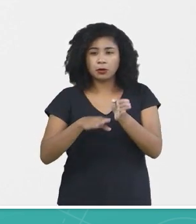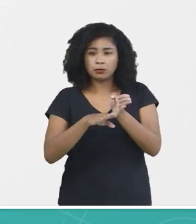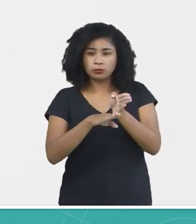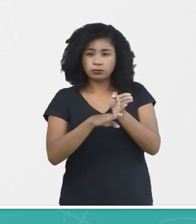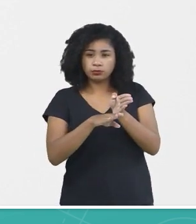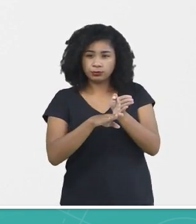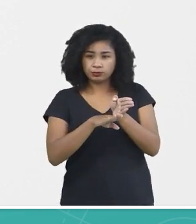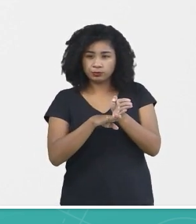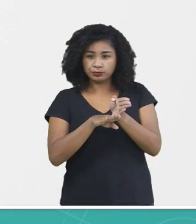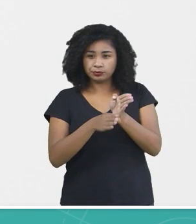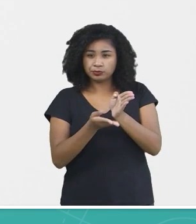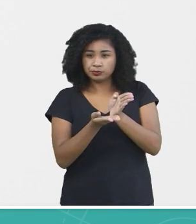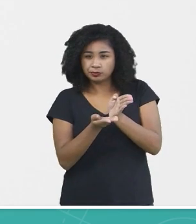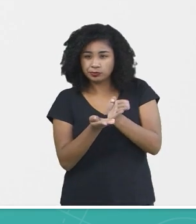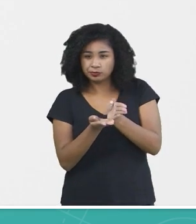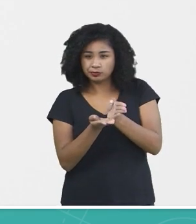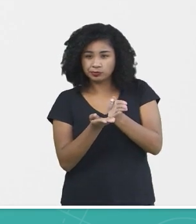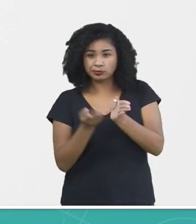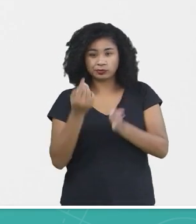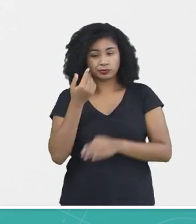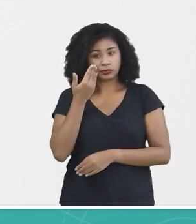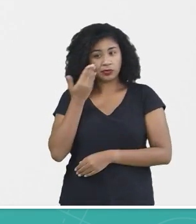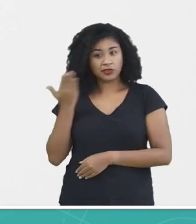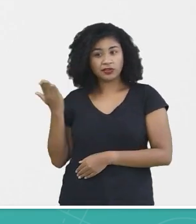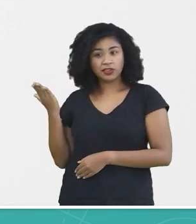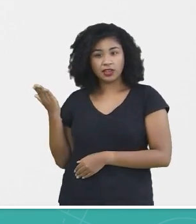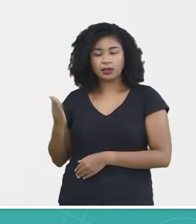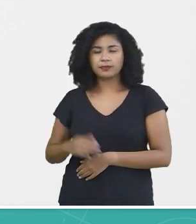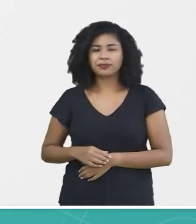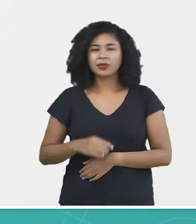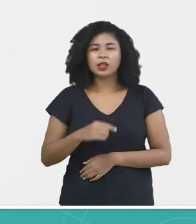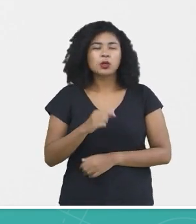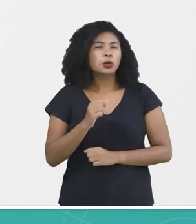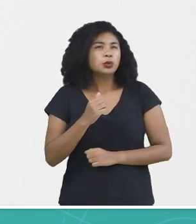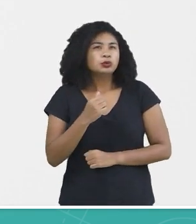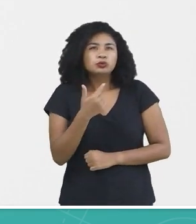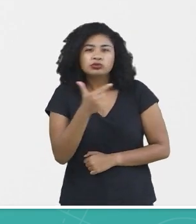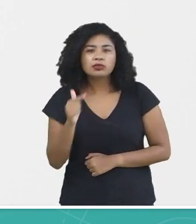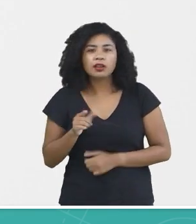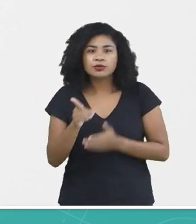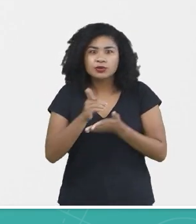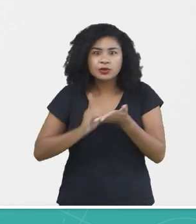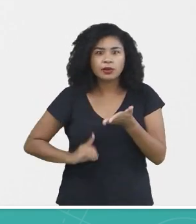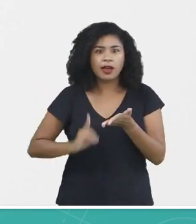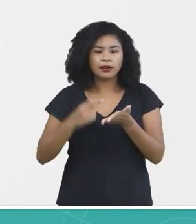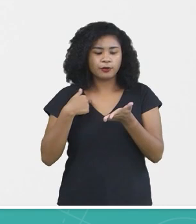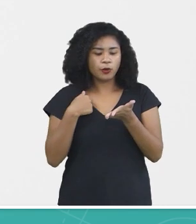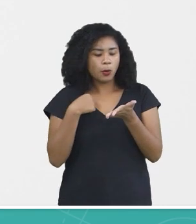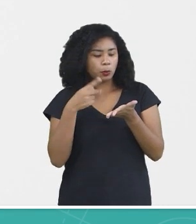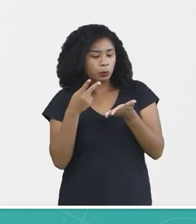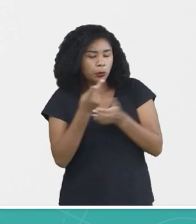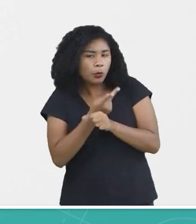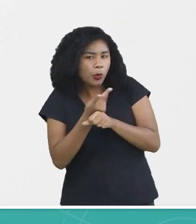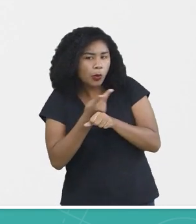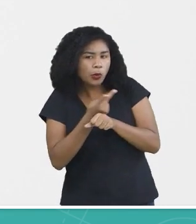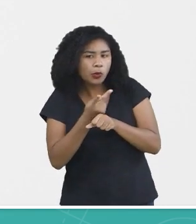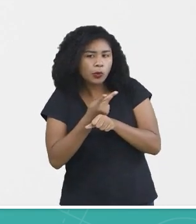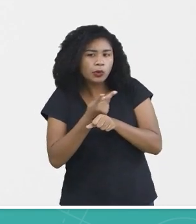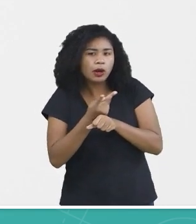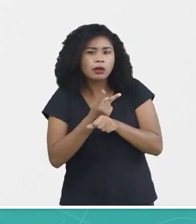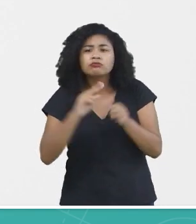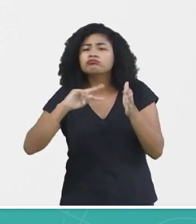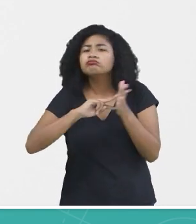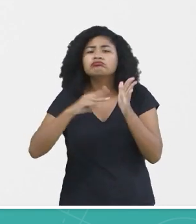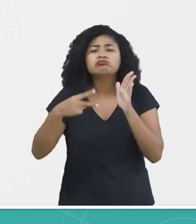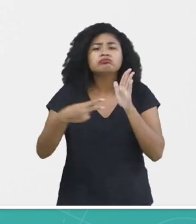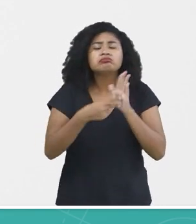eu não consigo definir. Você não pode ir lá no dicionário verificar reta. Qual a definição? O que define uma reta?